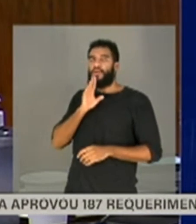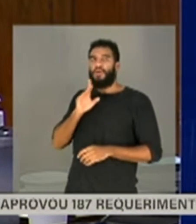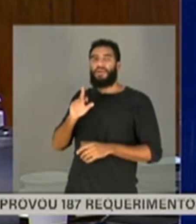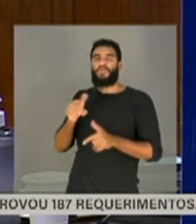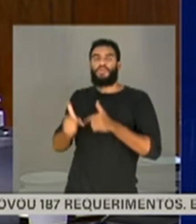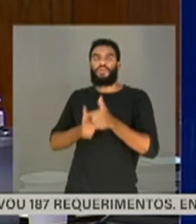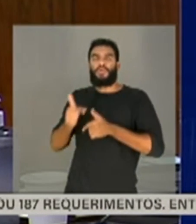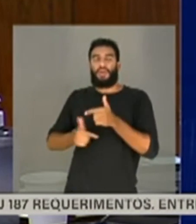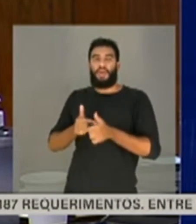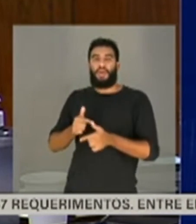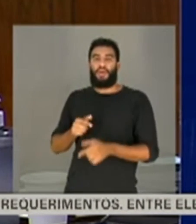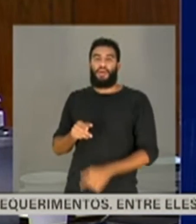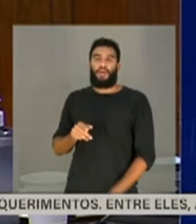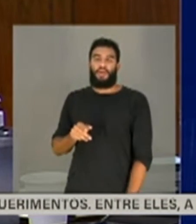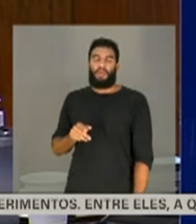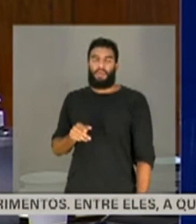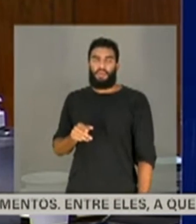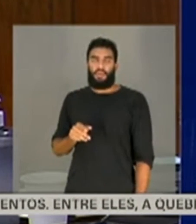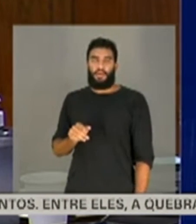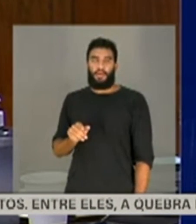chamado Quick Card?